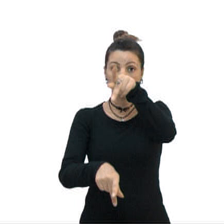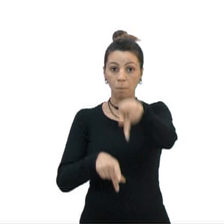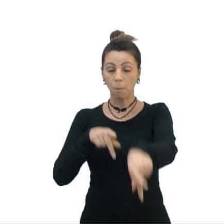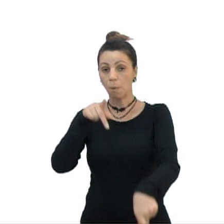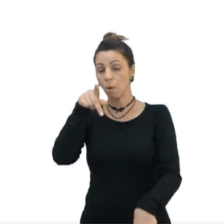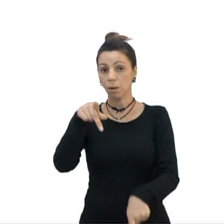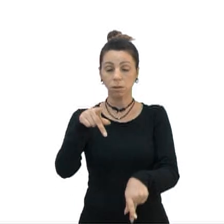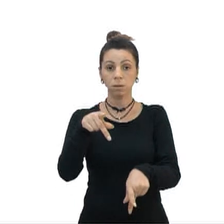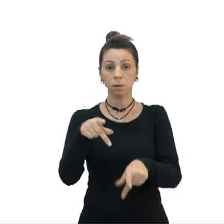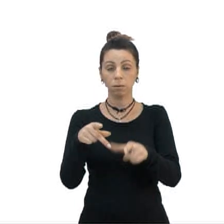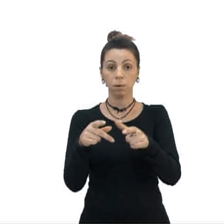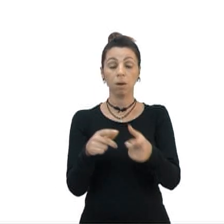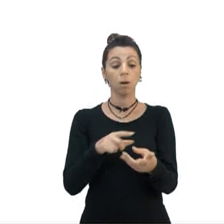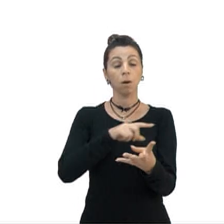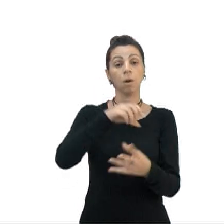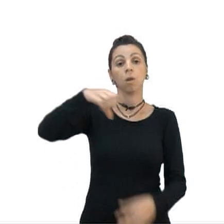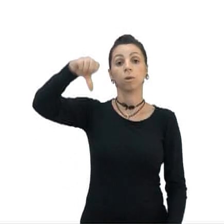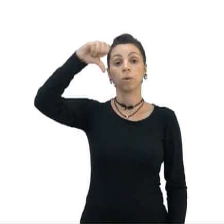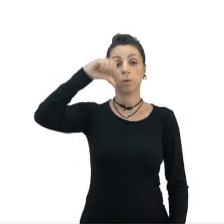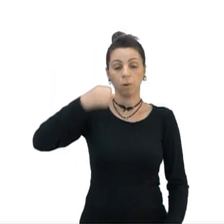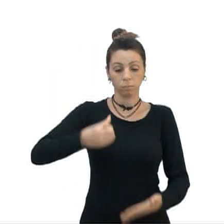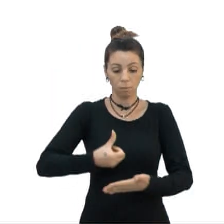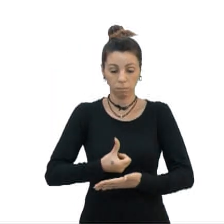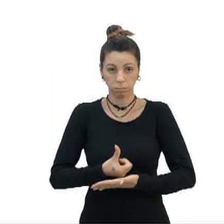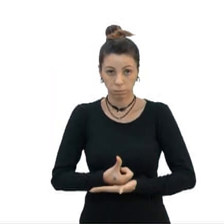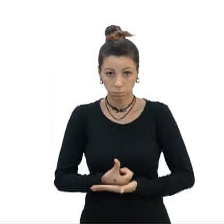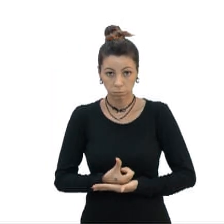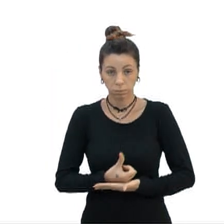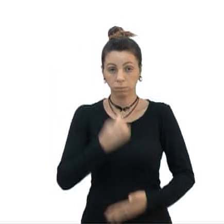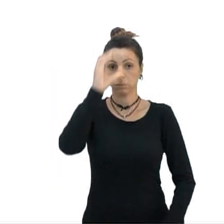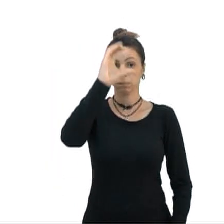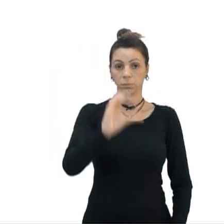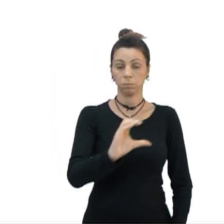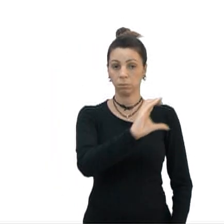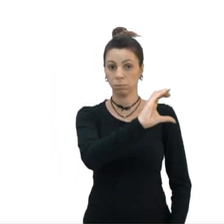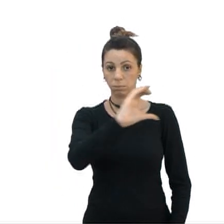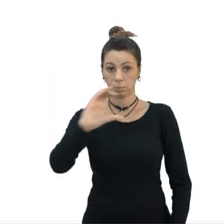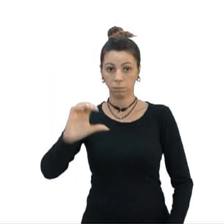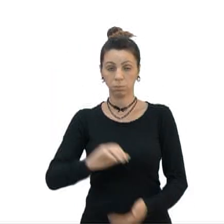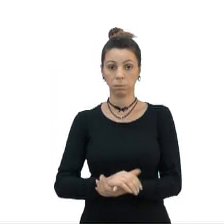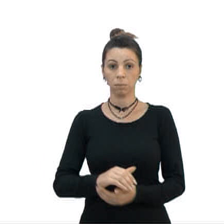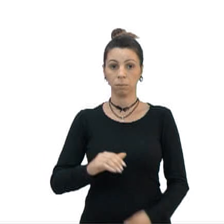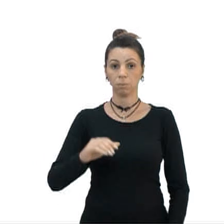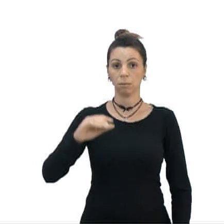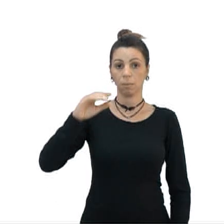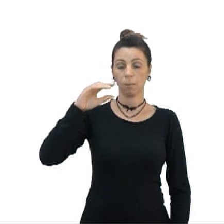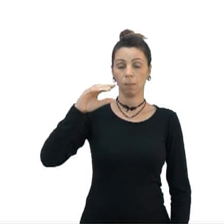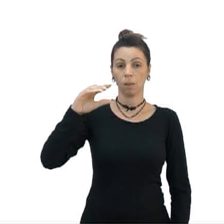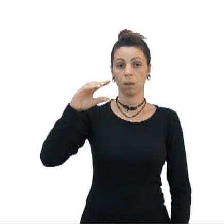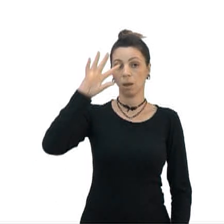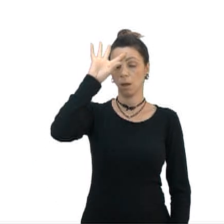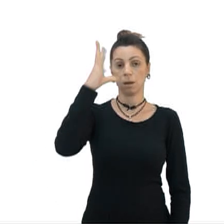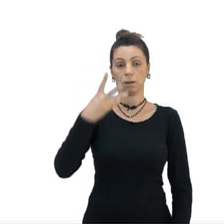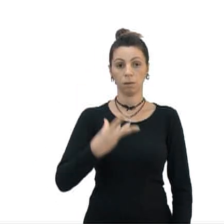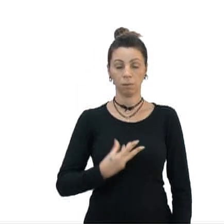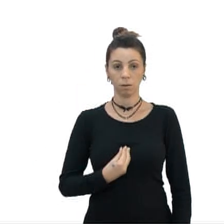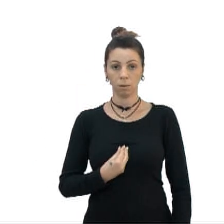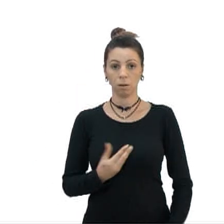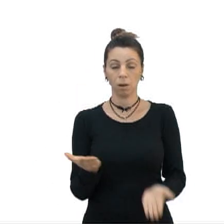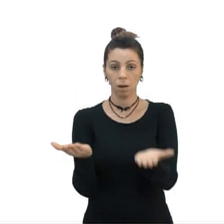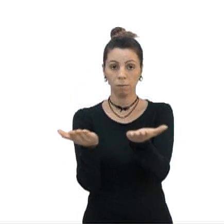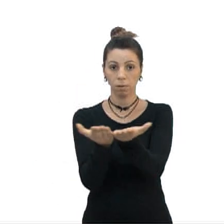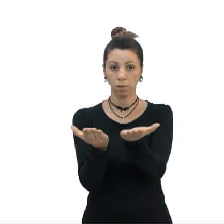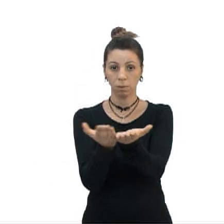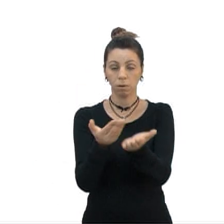9 crenças principais: budistas, católicos, espíritas, evangélicos,